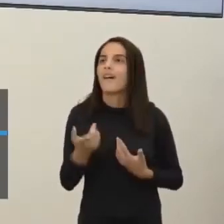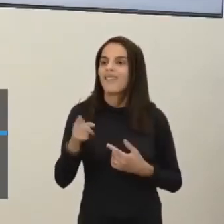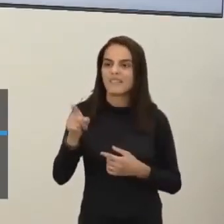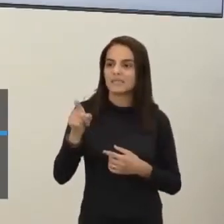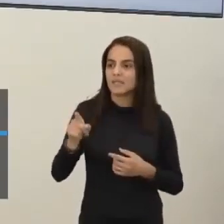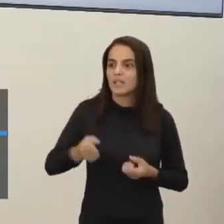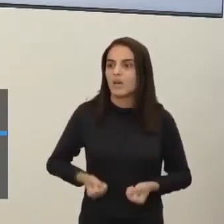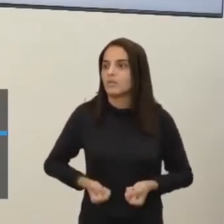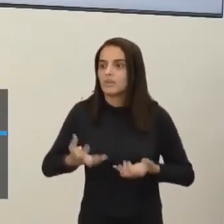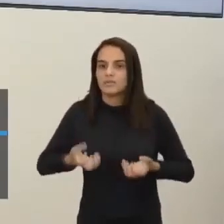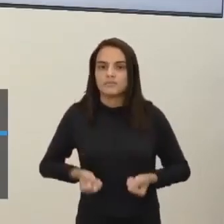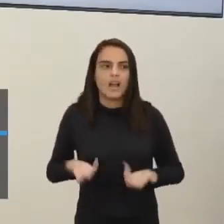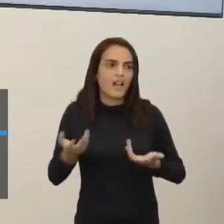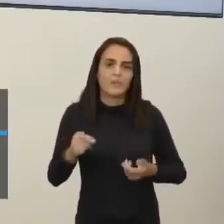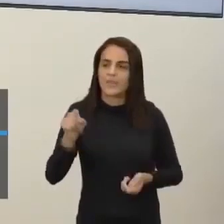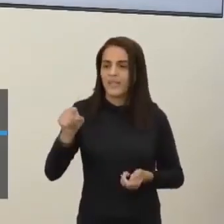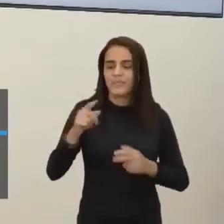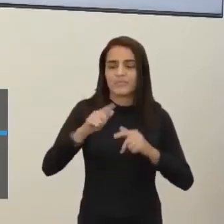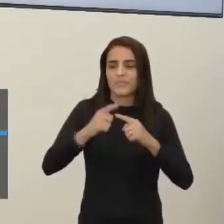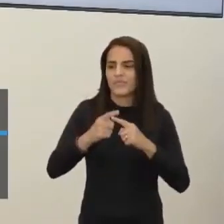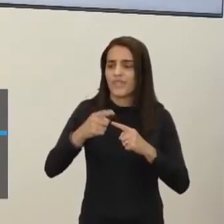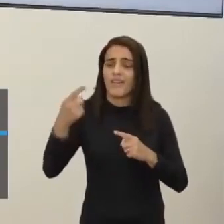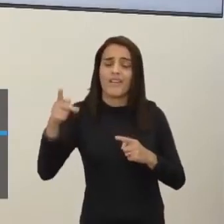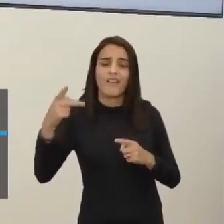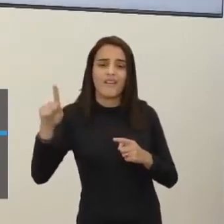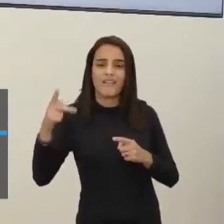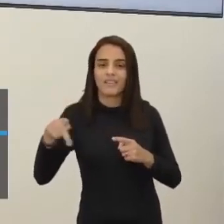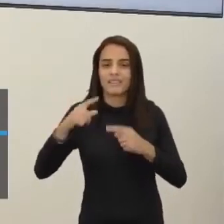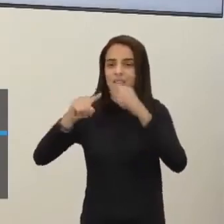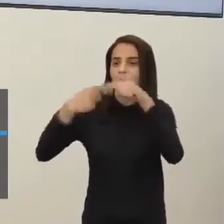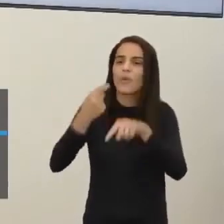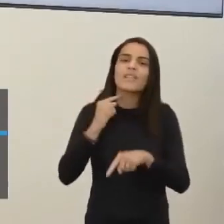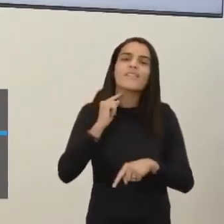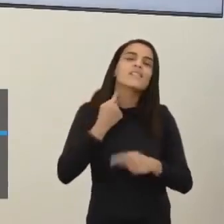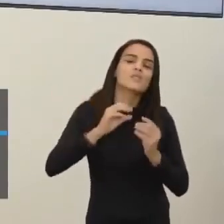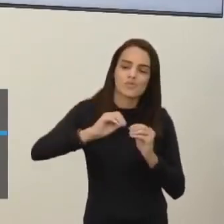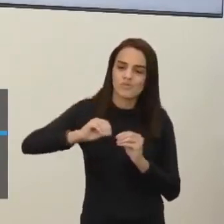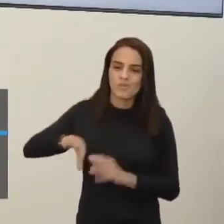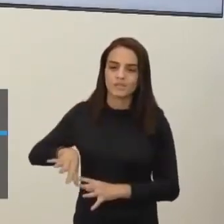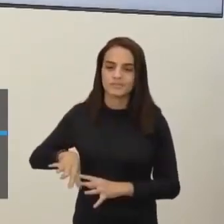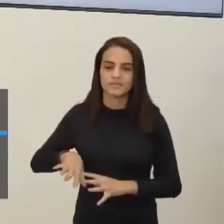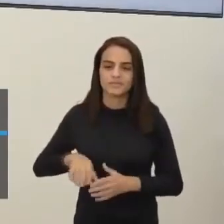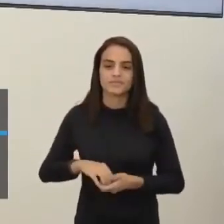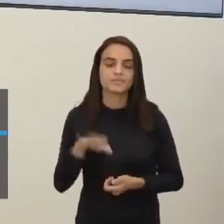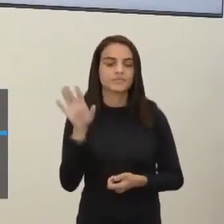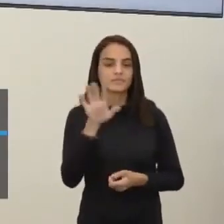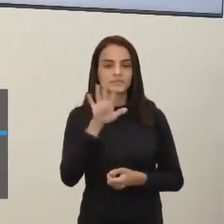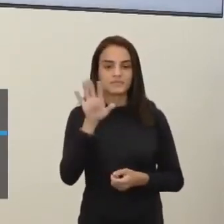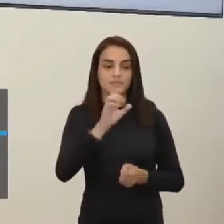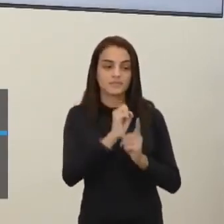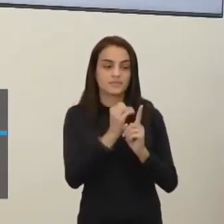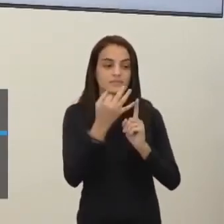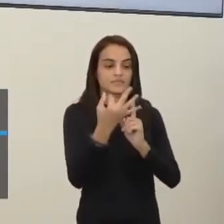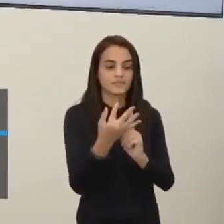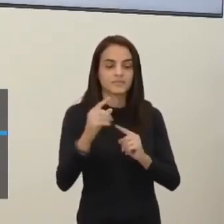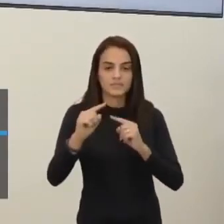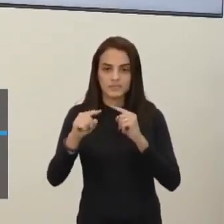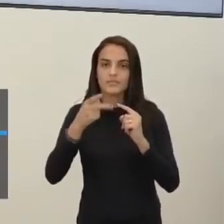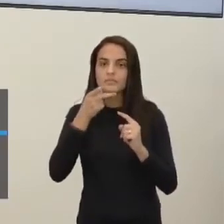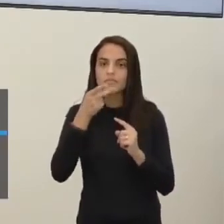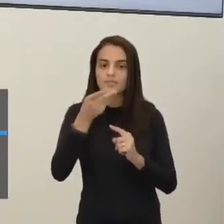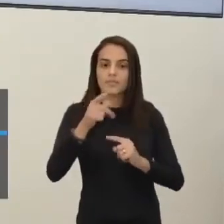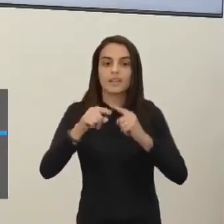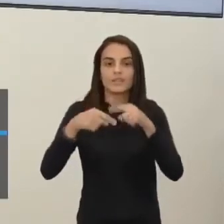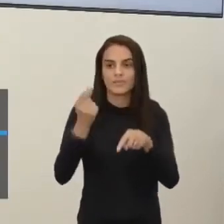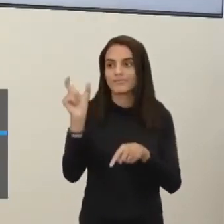simplesmente totalmente descartáveis, e que de alguma forma, depois de um certo tempo, socialmente falando, a gente começa a fazer isso com